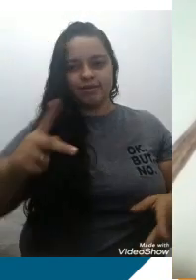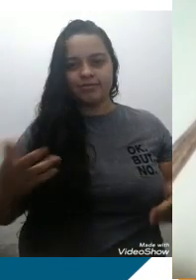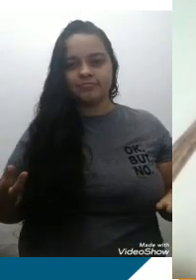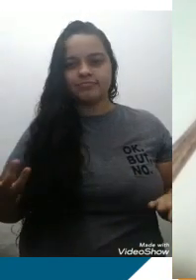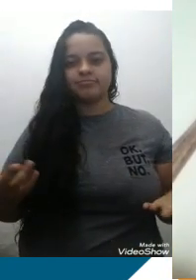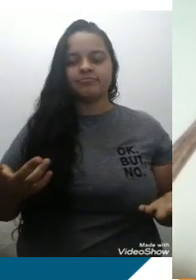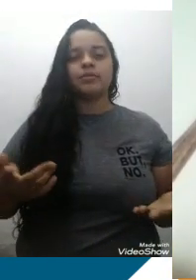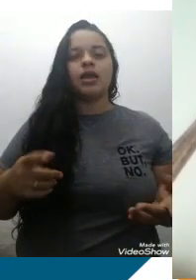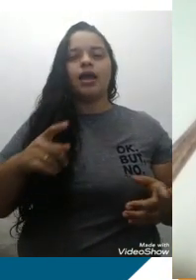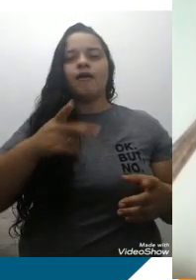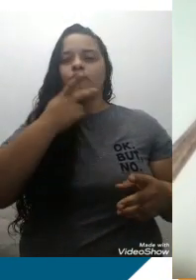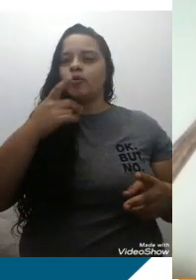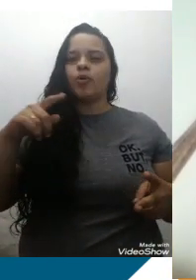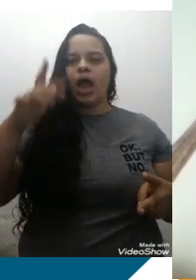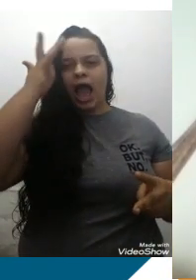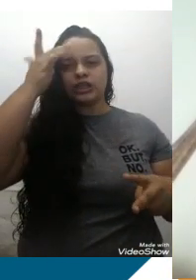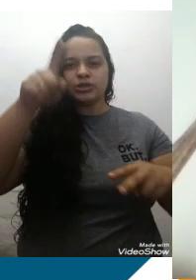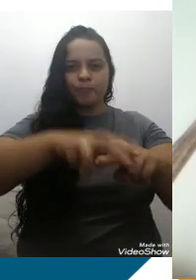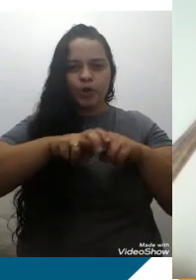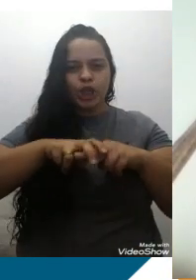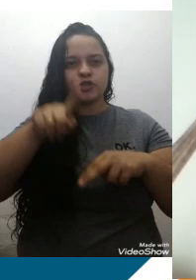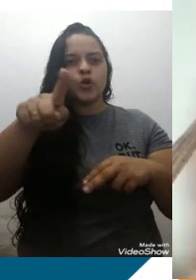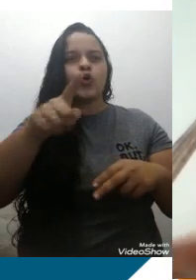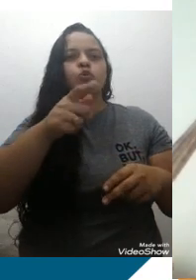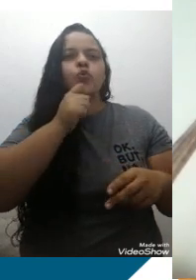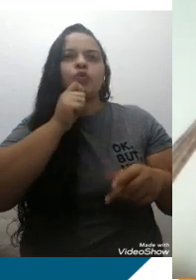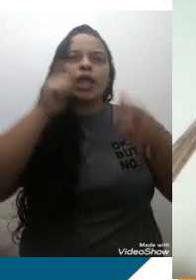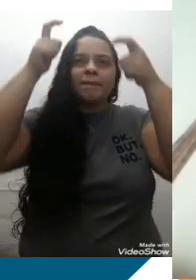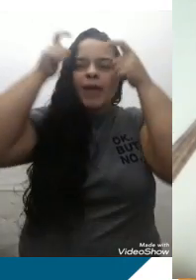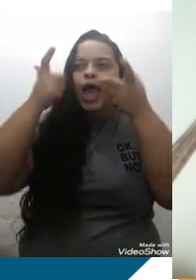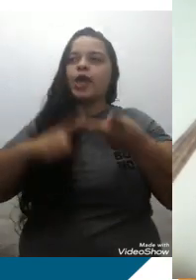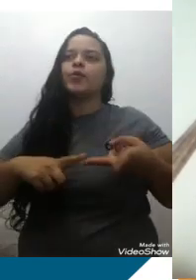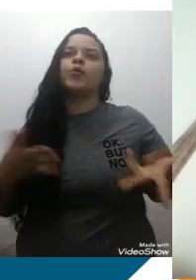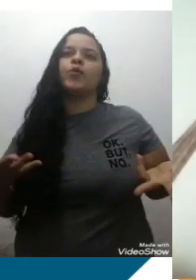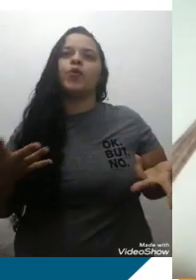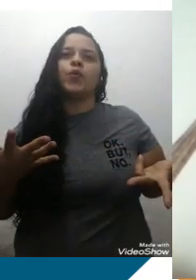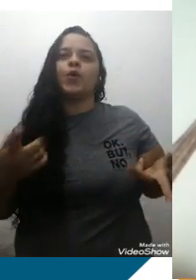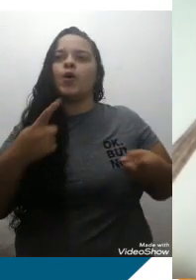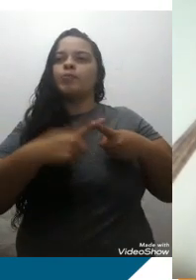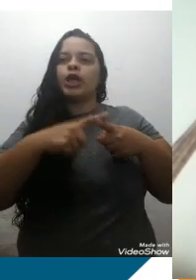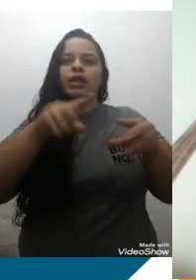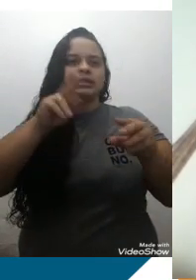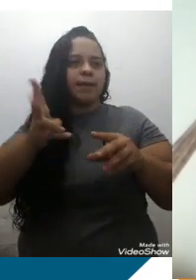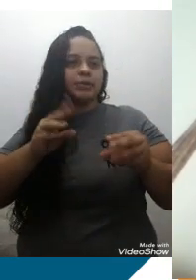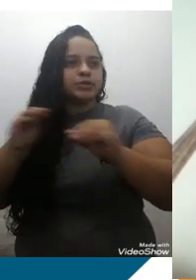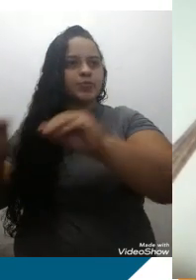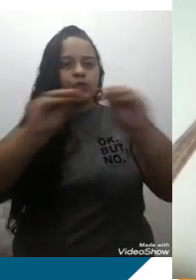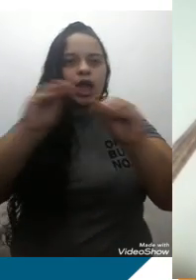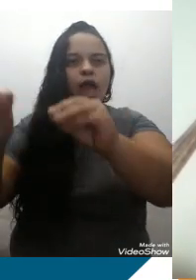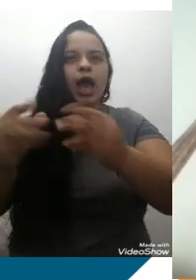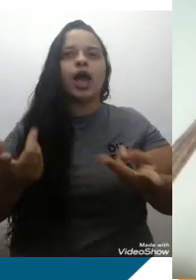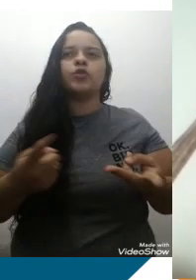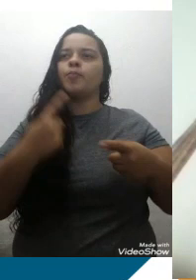Será que por isso esses povos eram inferiores? Né, porque não tinham impérios, porque eram nômades, porque não